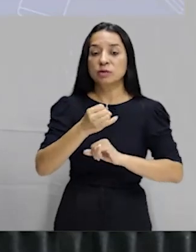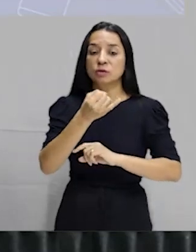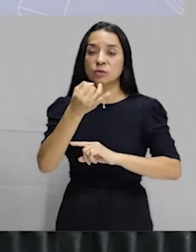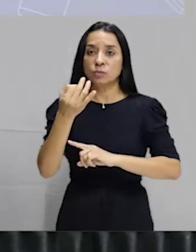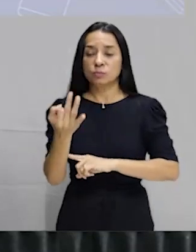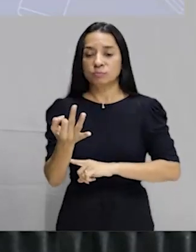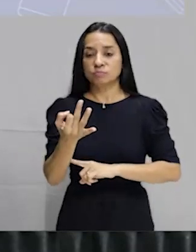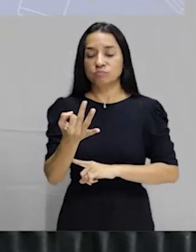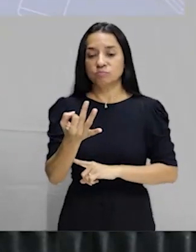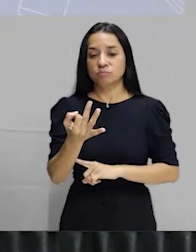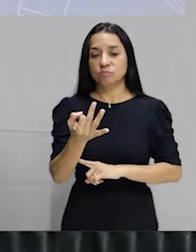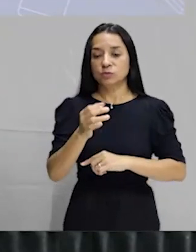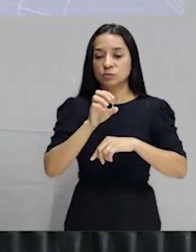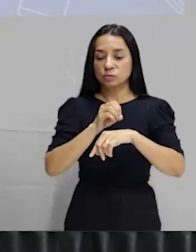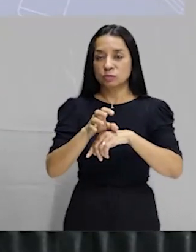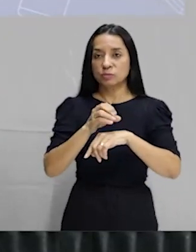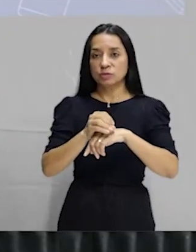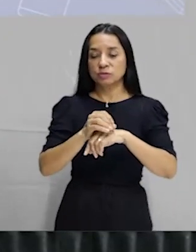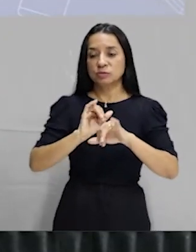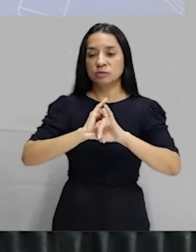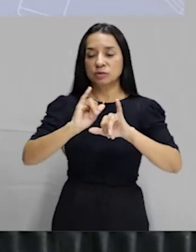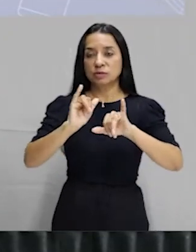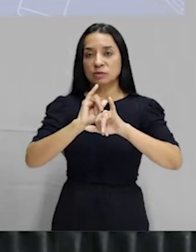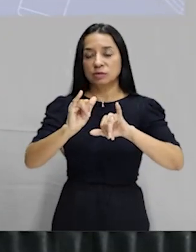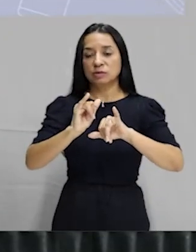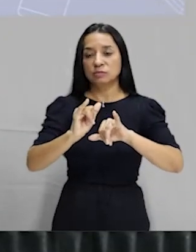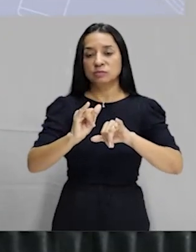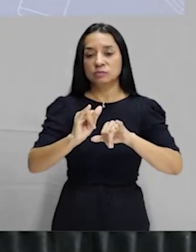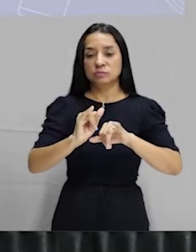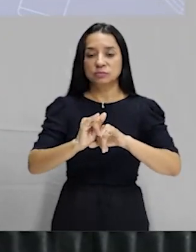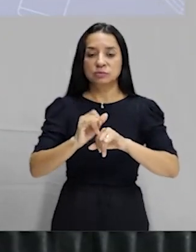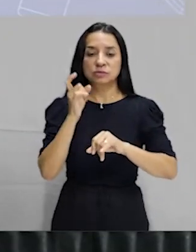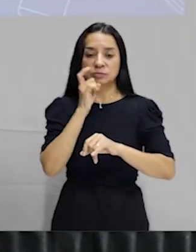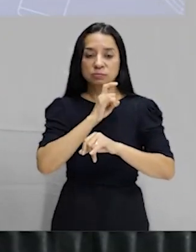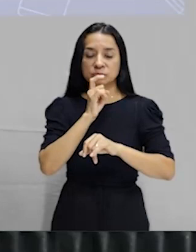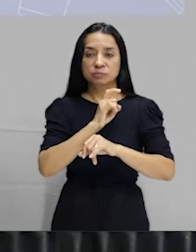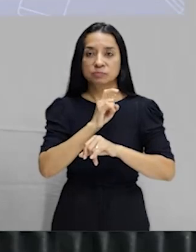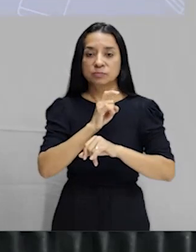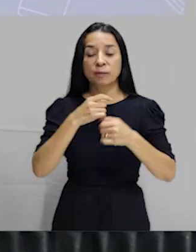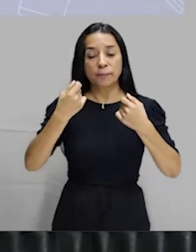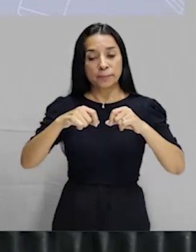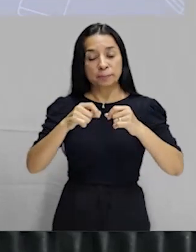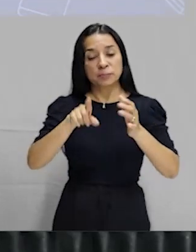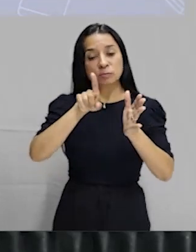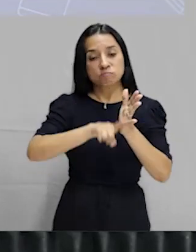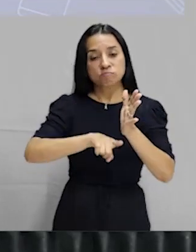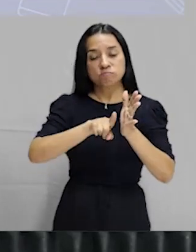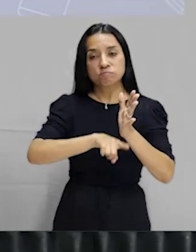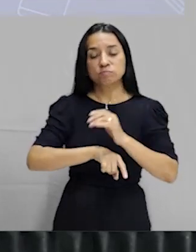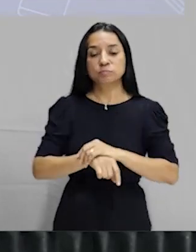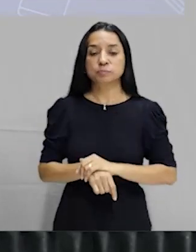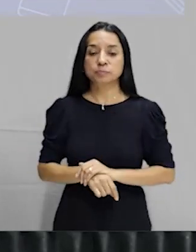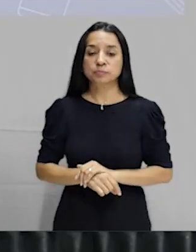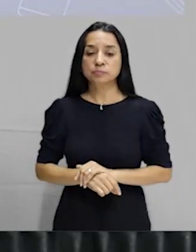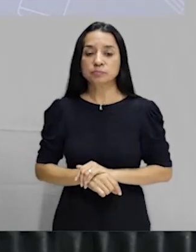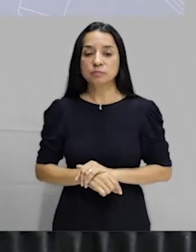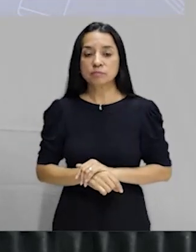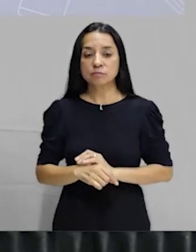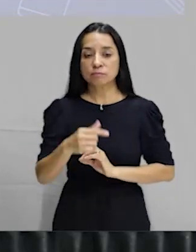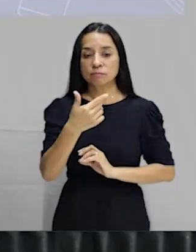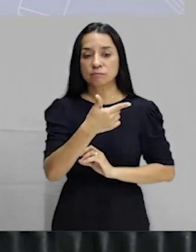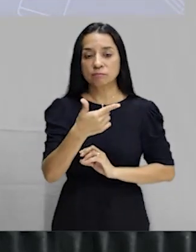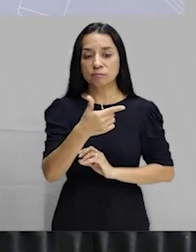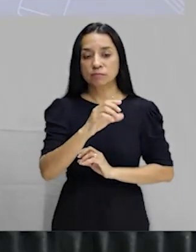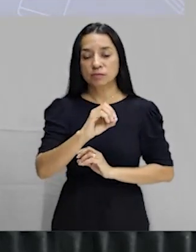quantidade que só compartilhou a notícia falsa, eu vou precisar subtrair. Quem com quem? 220 com 100. E